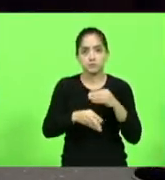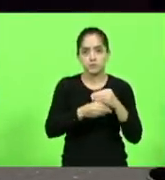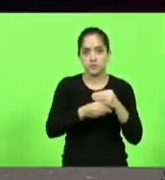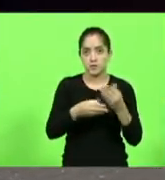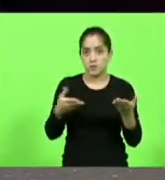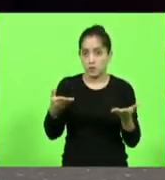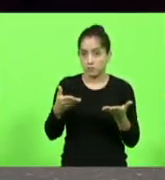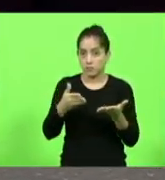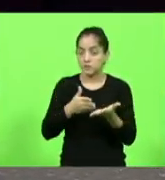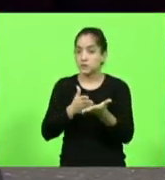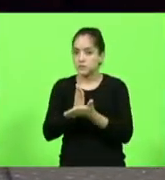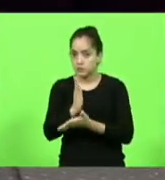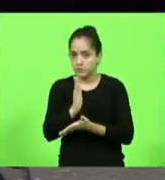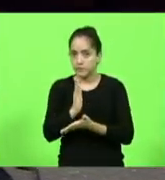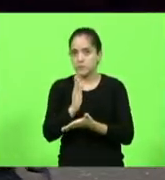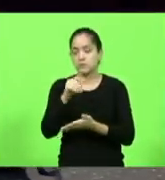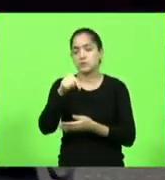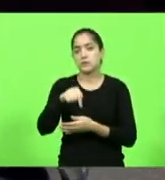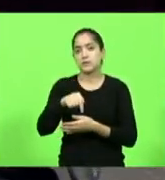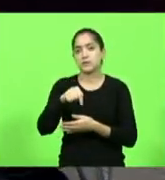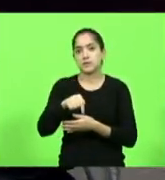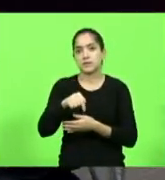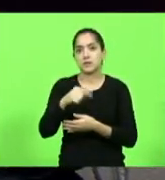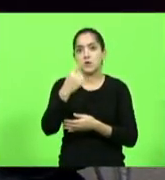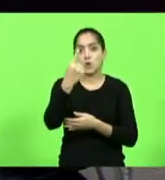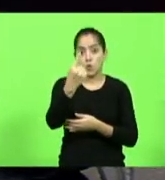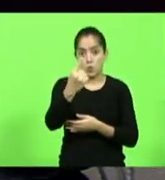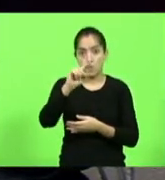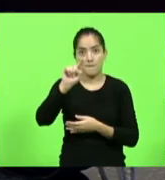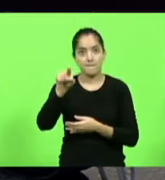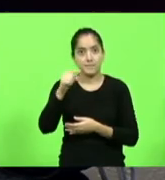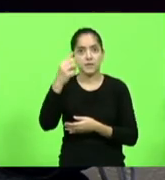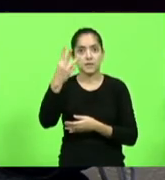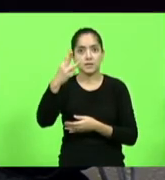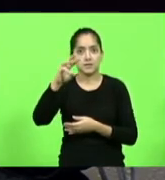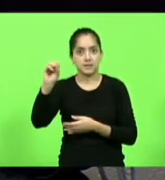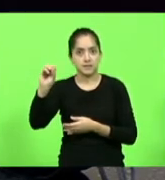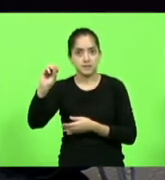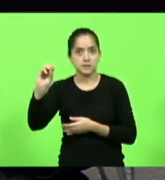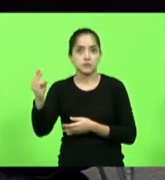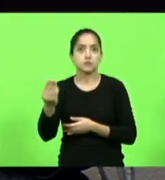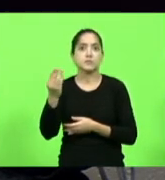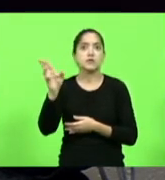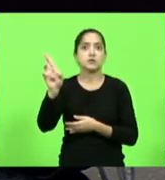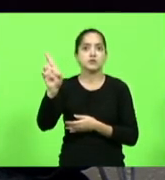aprovamos aqui 1 bilhão e 300 milhões